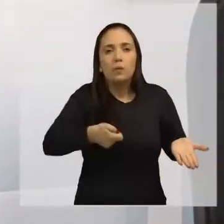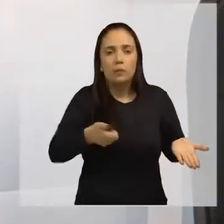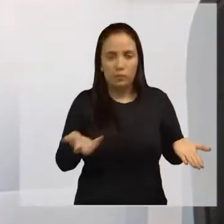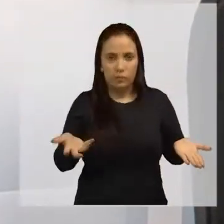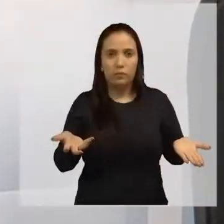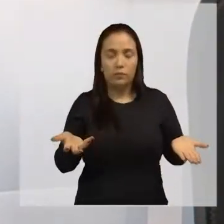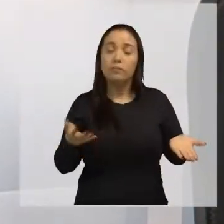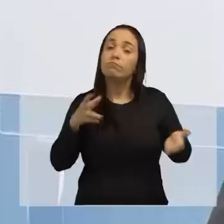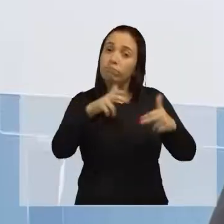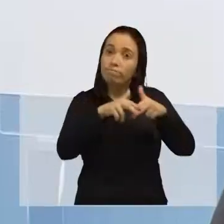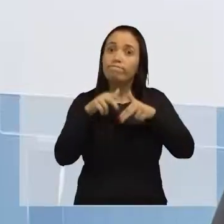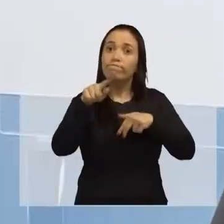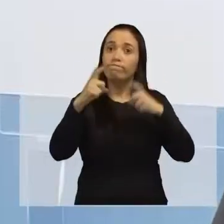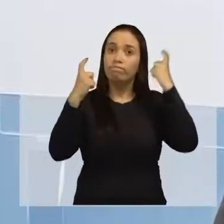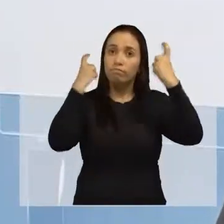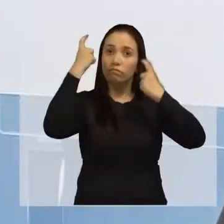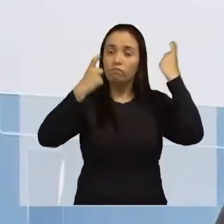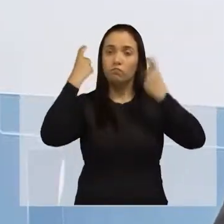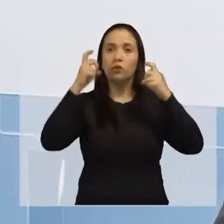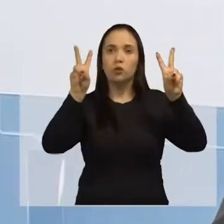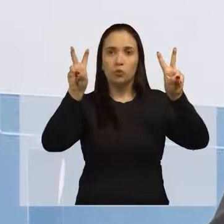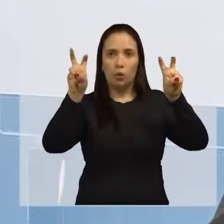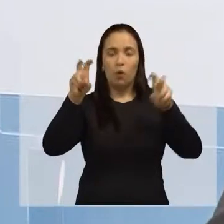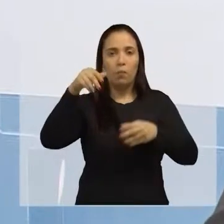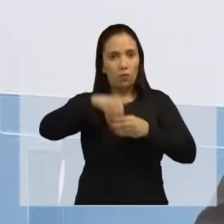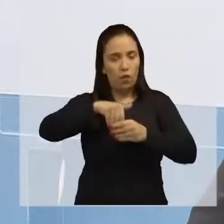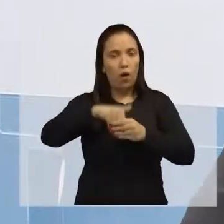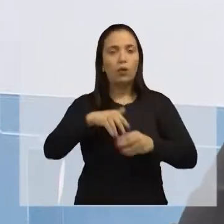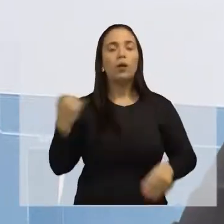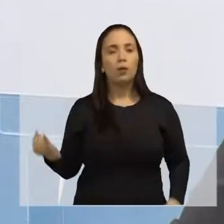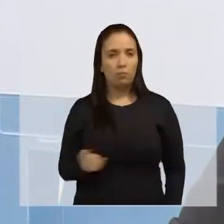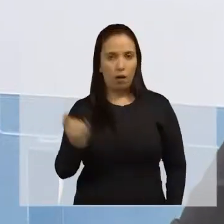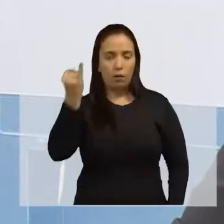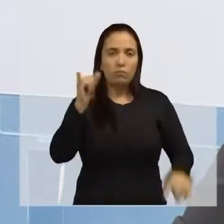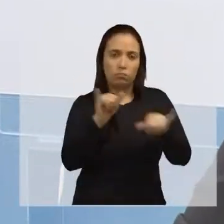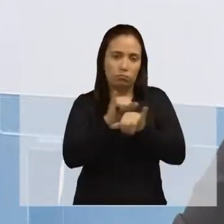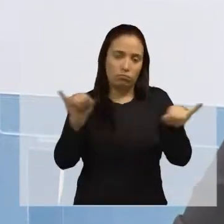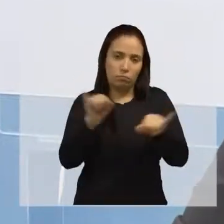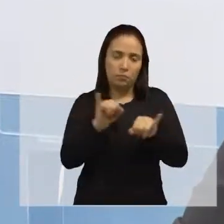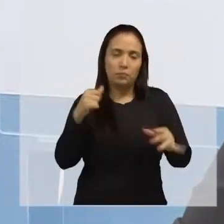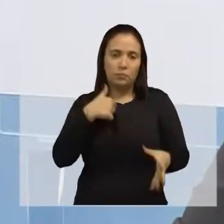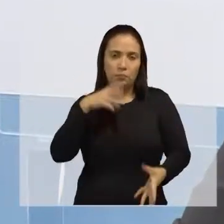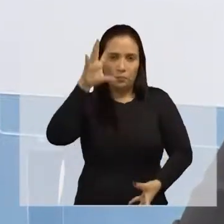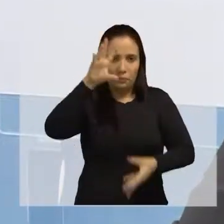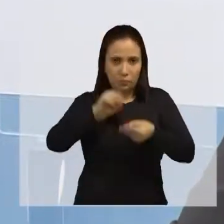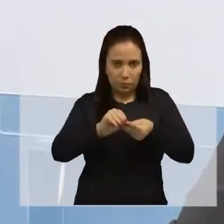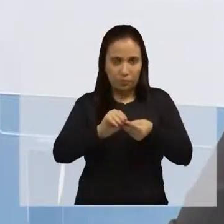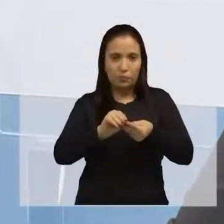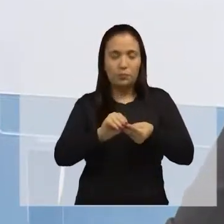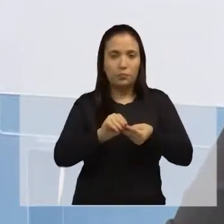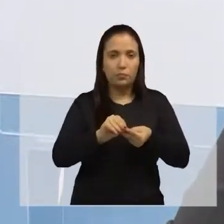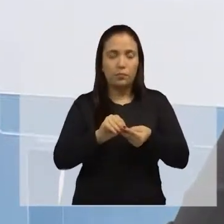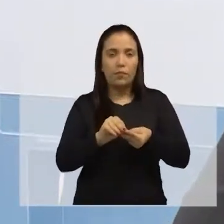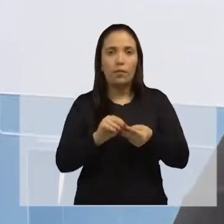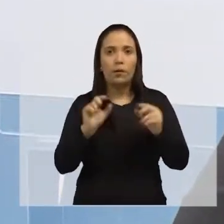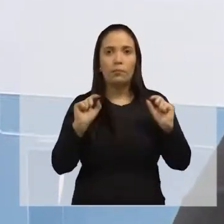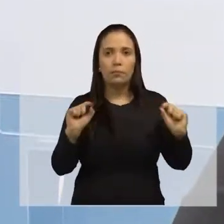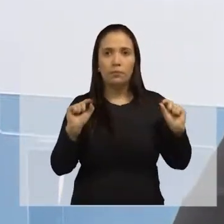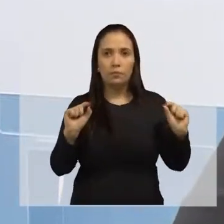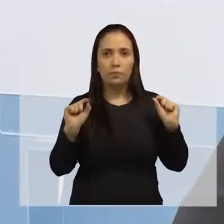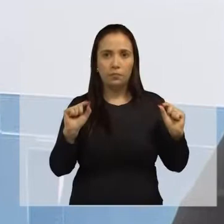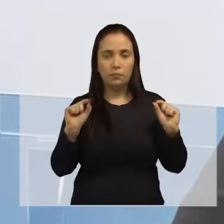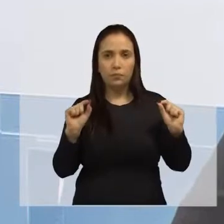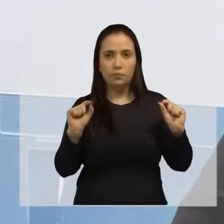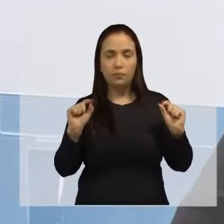essa preocupação que eu tenho aqui sobre a questão do voto, é importante lembrar, só para fechar isso aí, para depois ir para os candidatos, Luiz, que